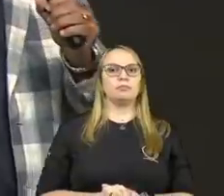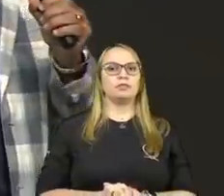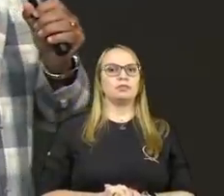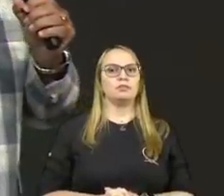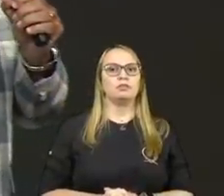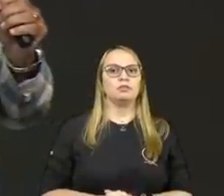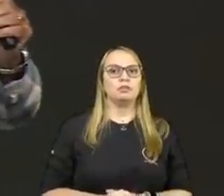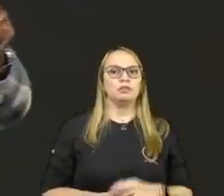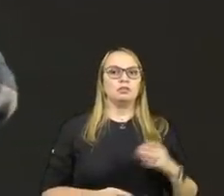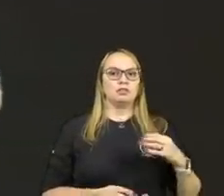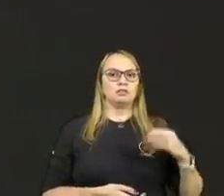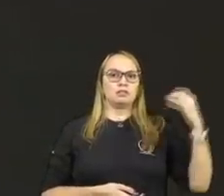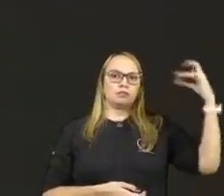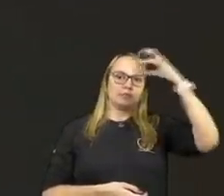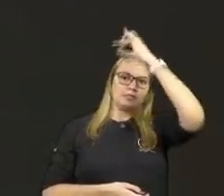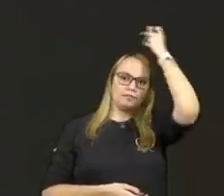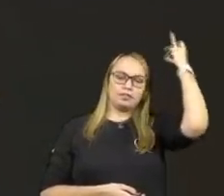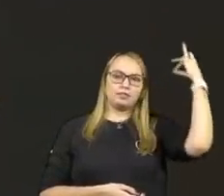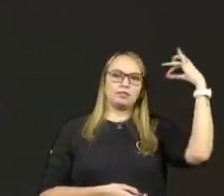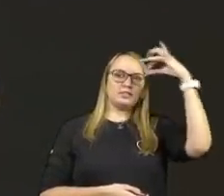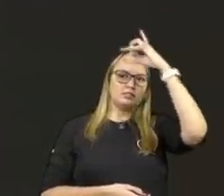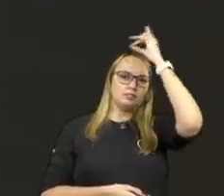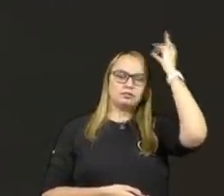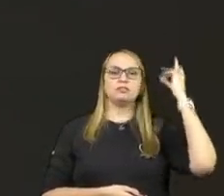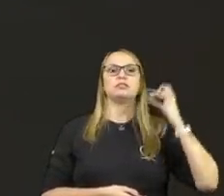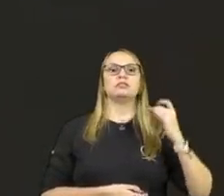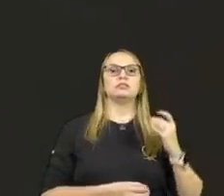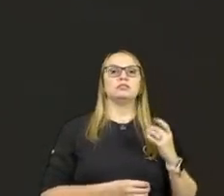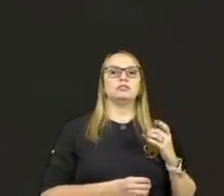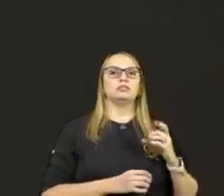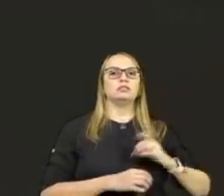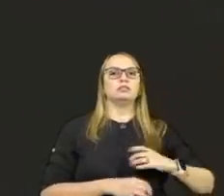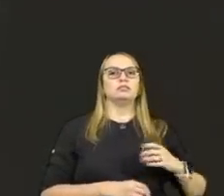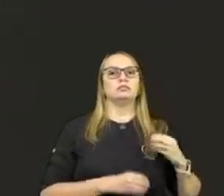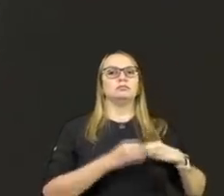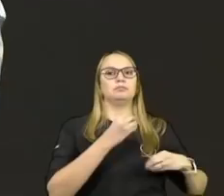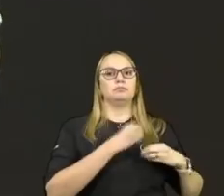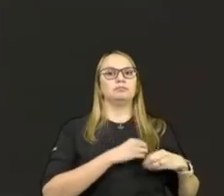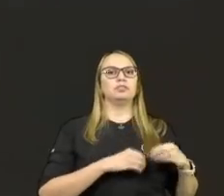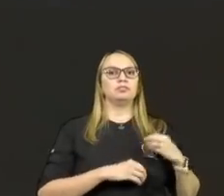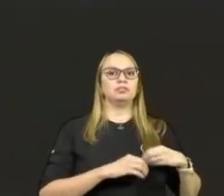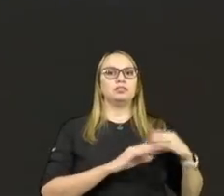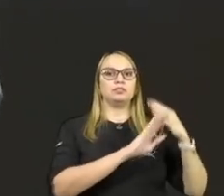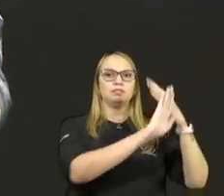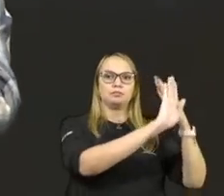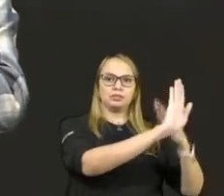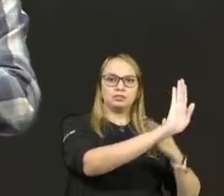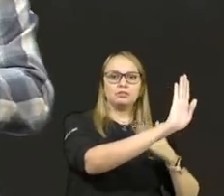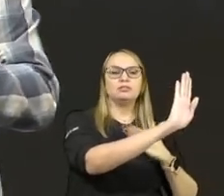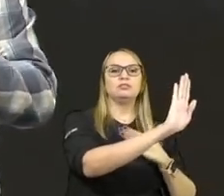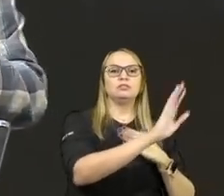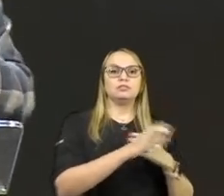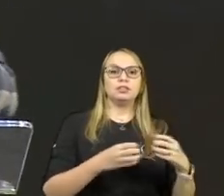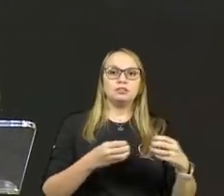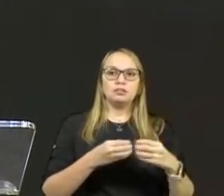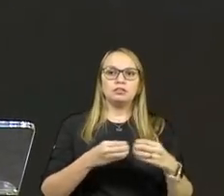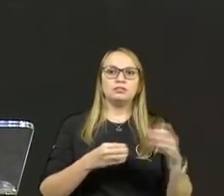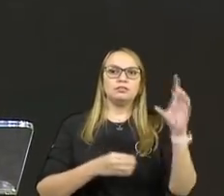cada vez mais, né, afastado do pecado e cada vez mais perto de